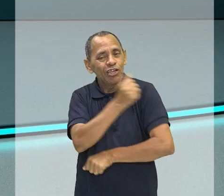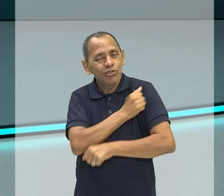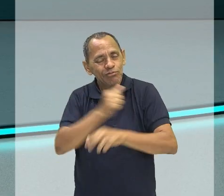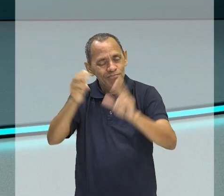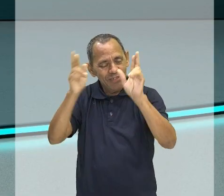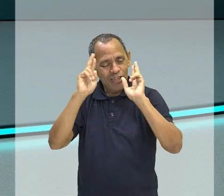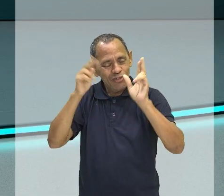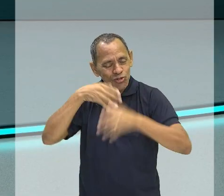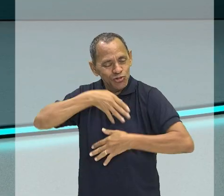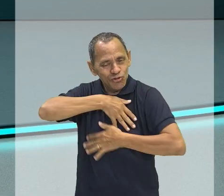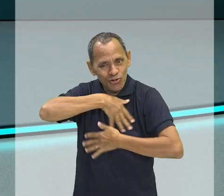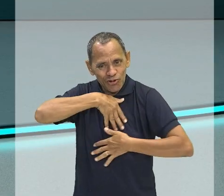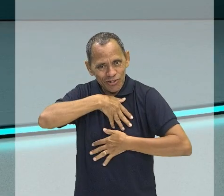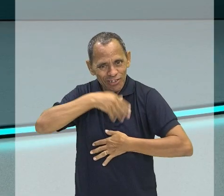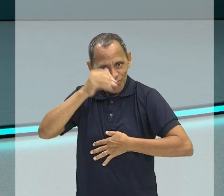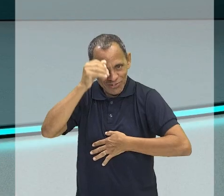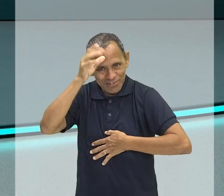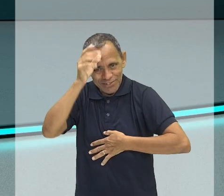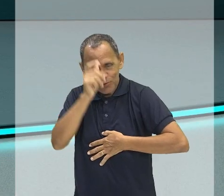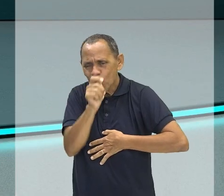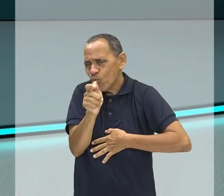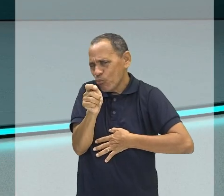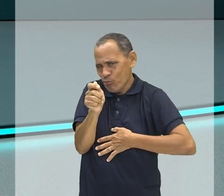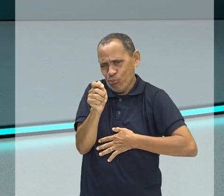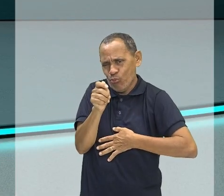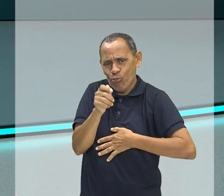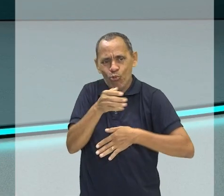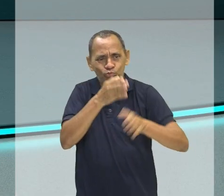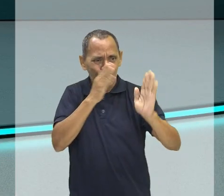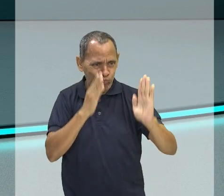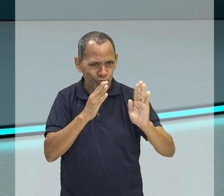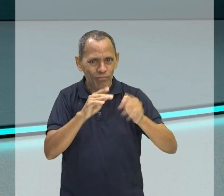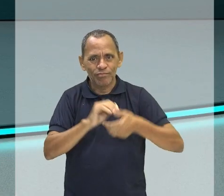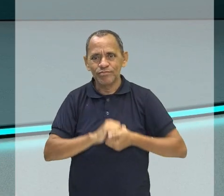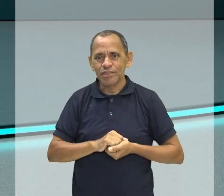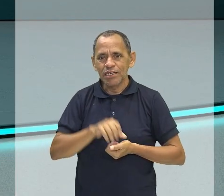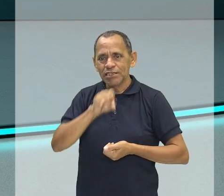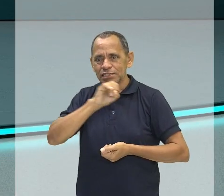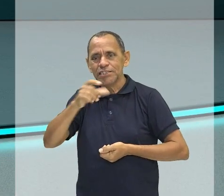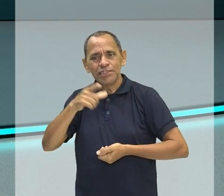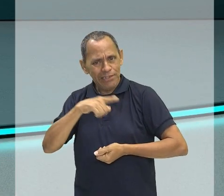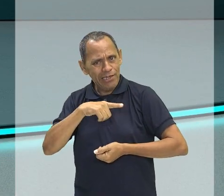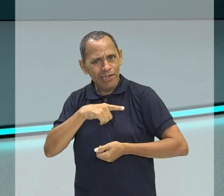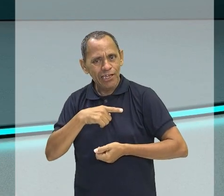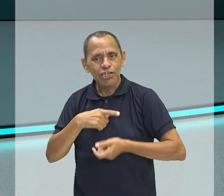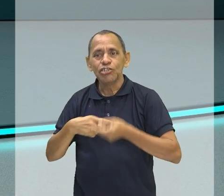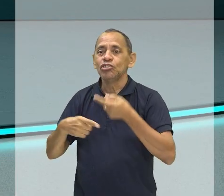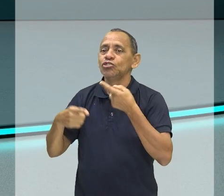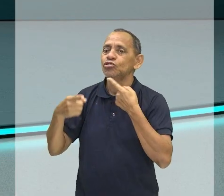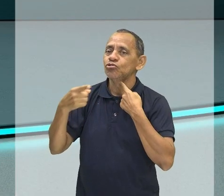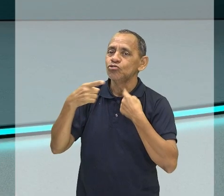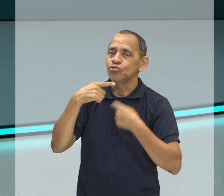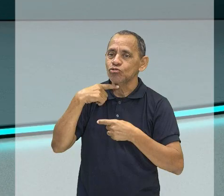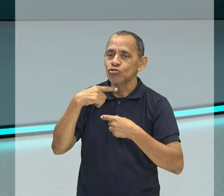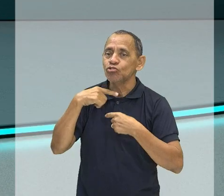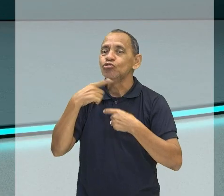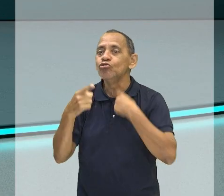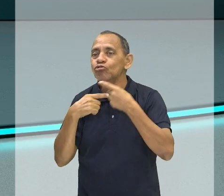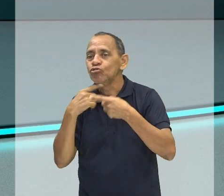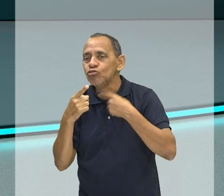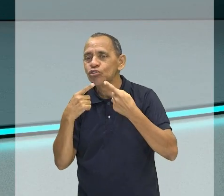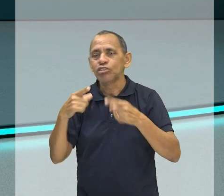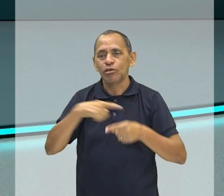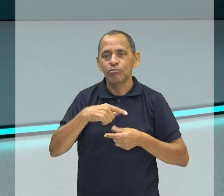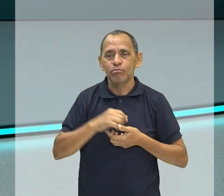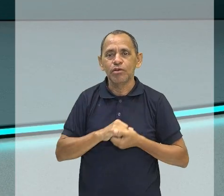tenham gostado de conhecer um pouquinho do karatê. Se ainda ficaram com dúvida, aprofundem um pouco mais, procurem um